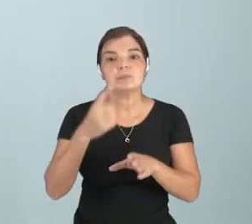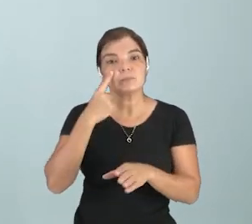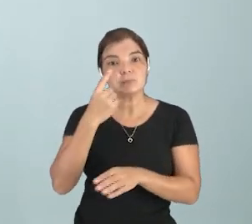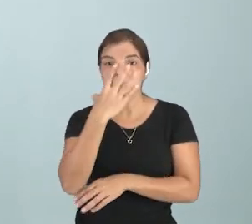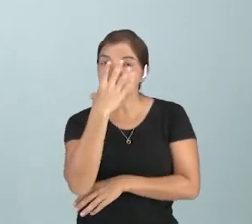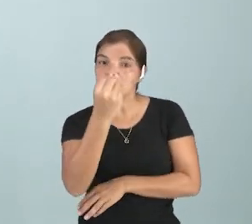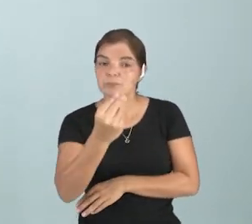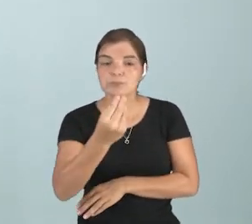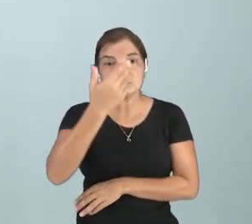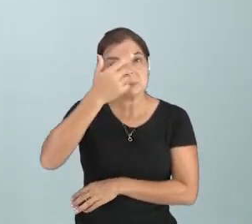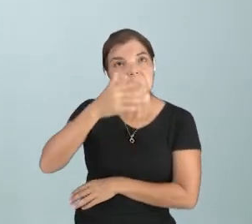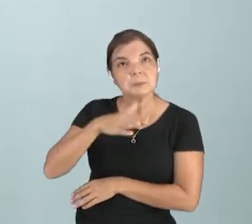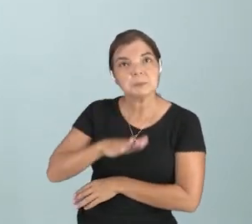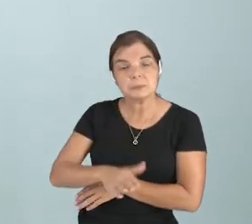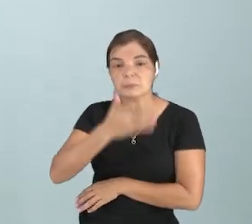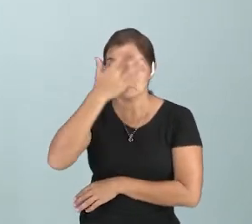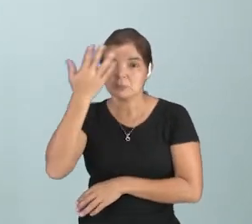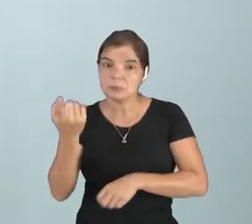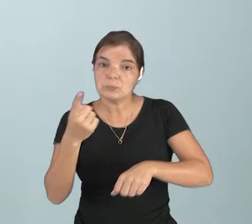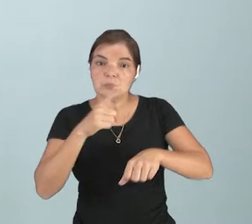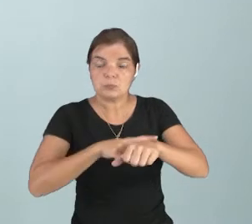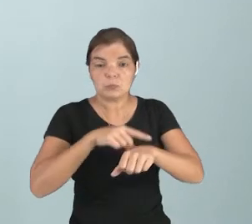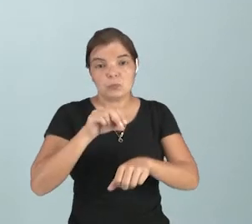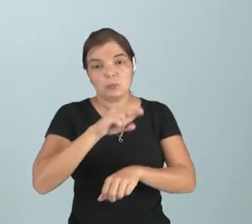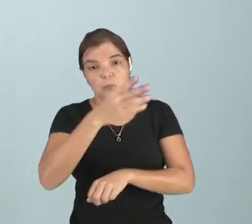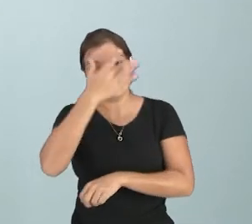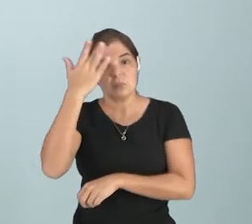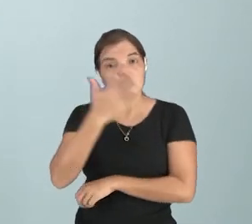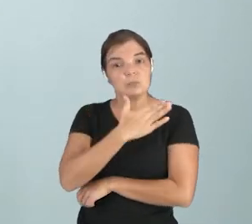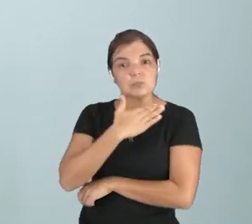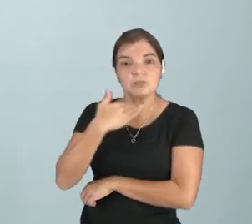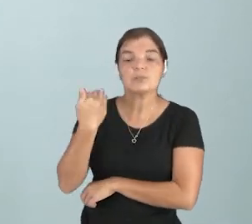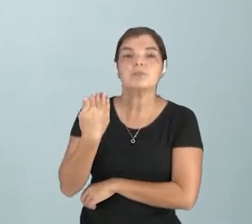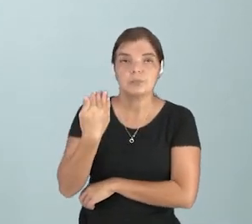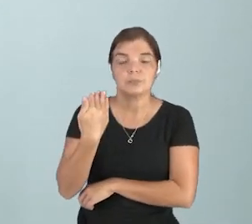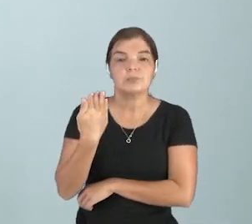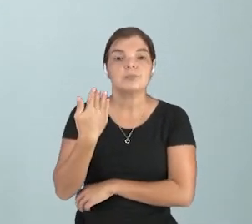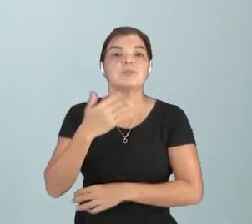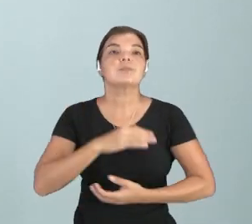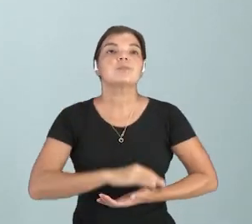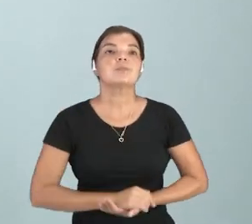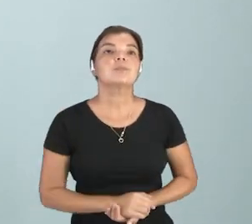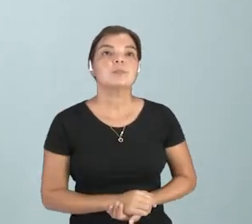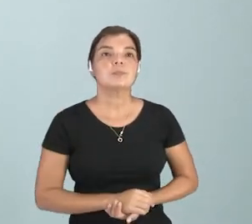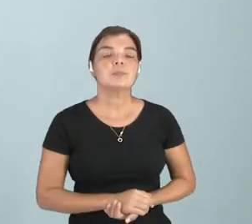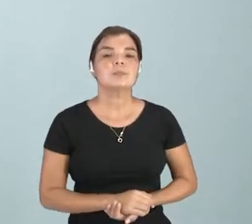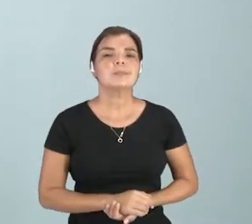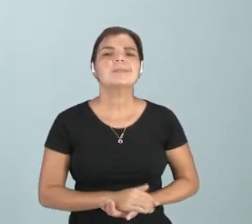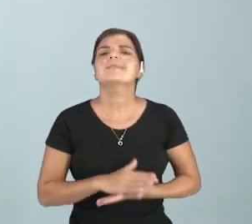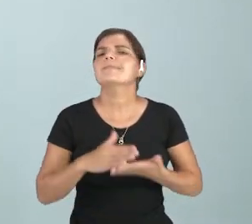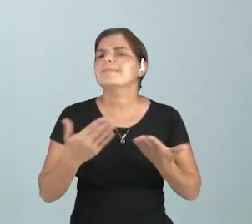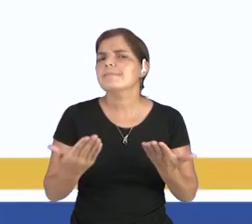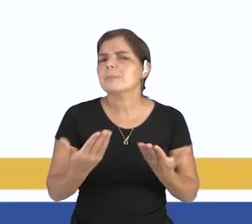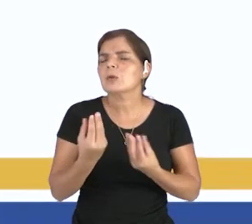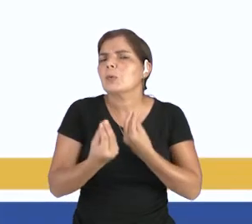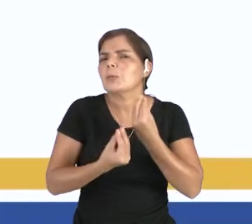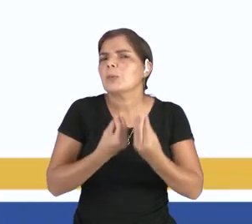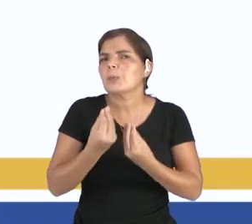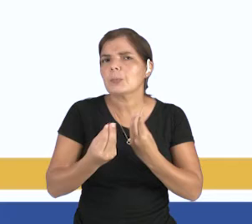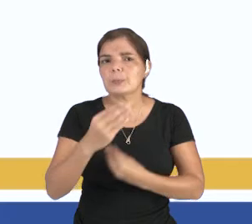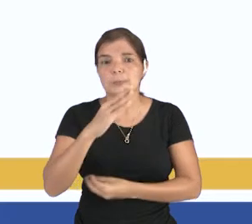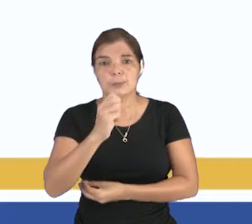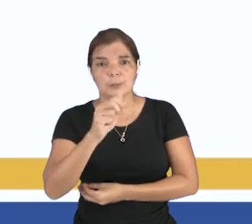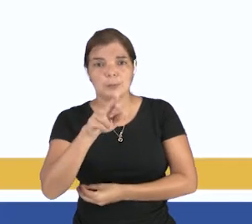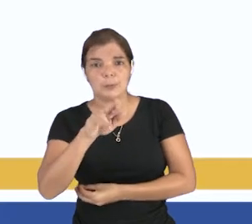né? Dos afetados ou falecidos, tá? Também o que temos ali?